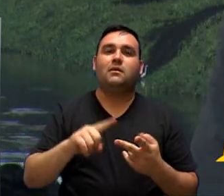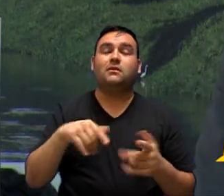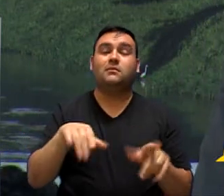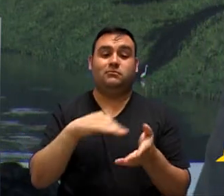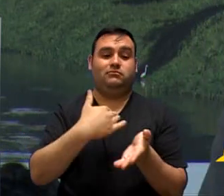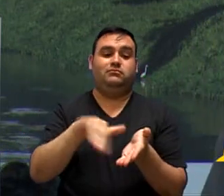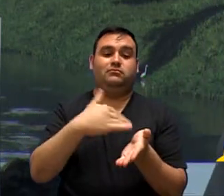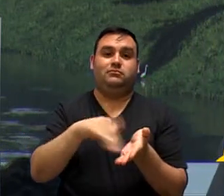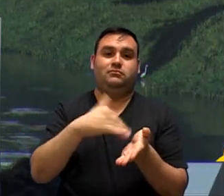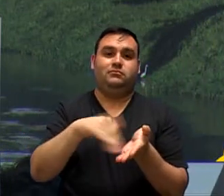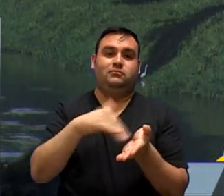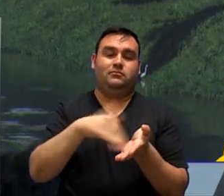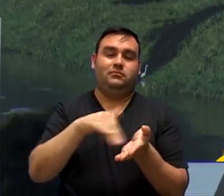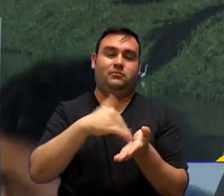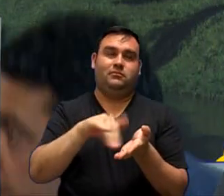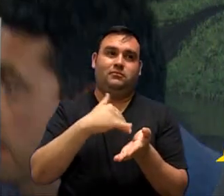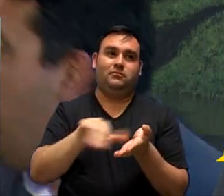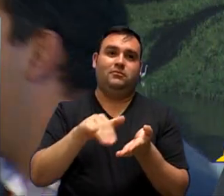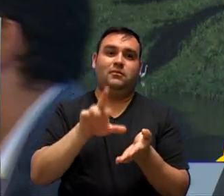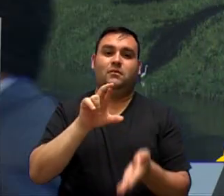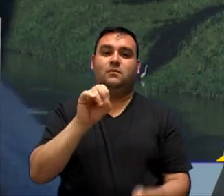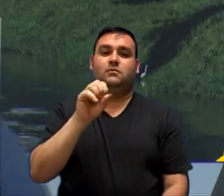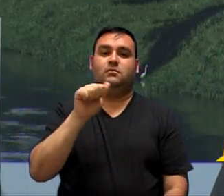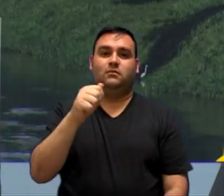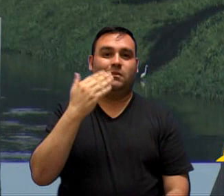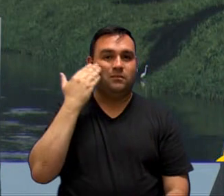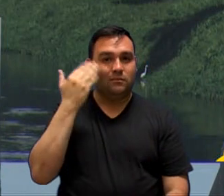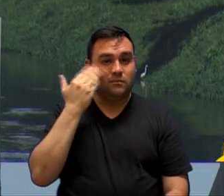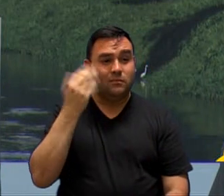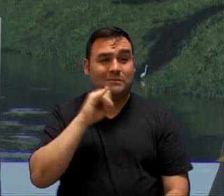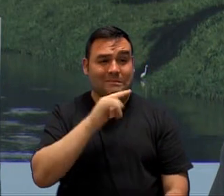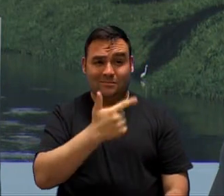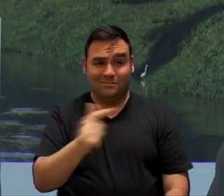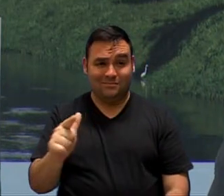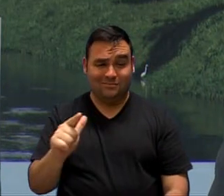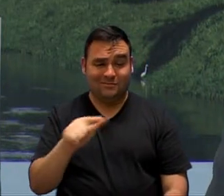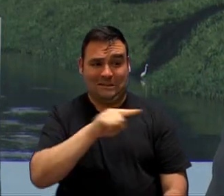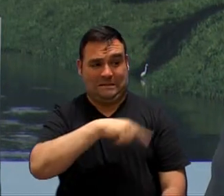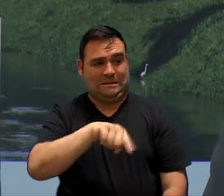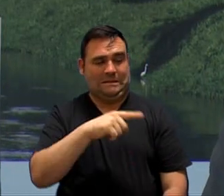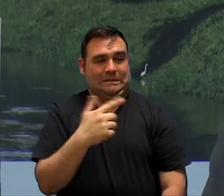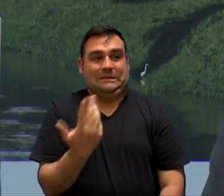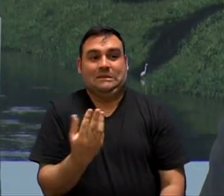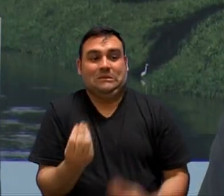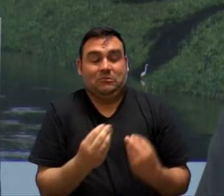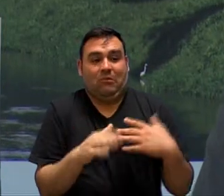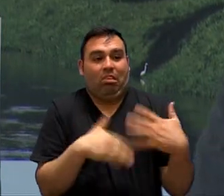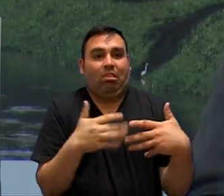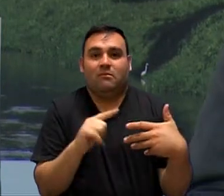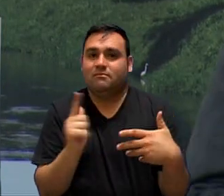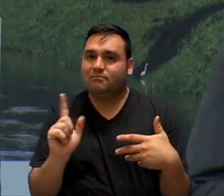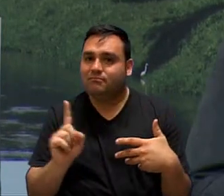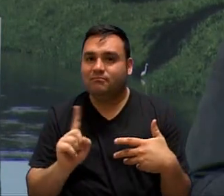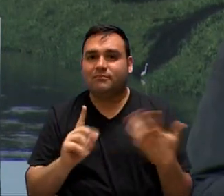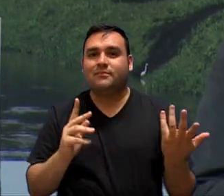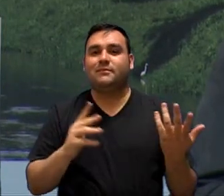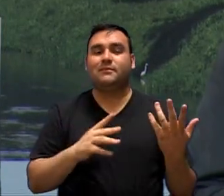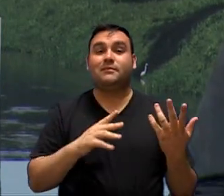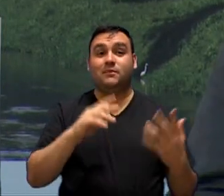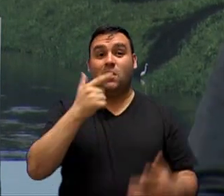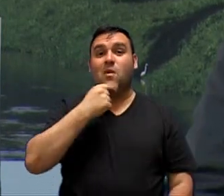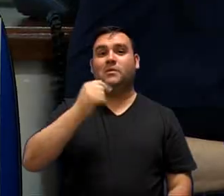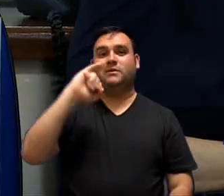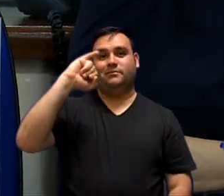a nossa secretaria, Rosa, sem vocês as coisas não andavam.